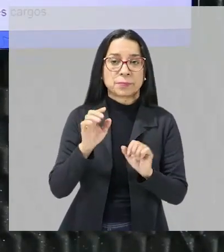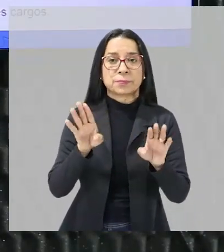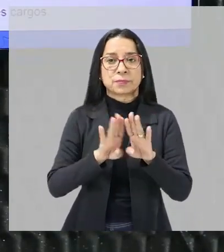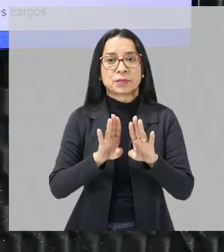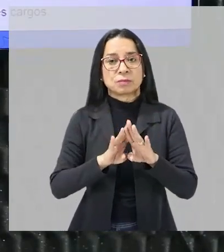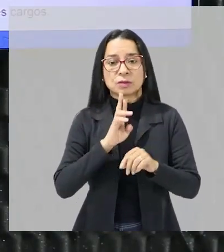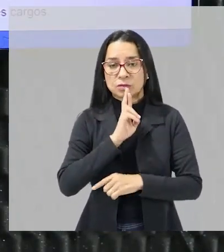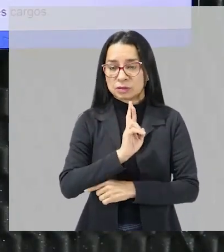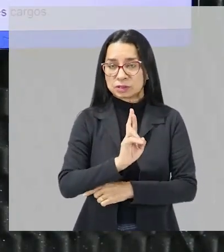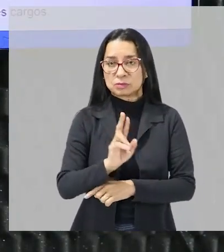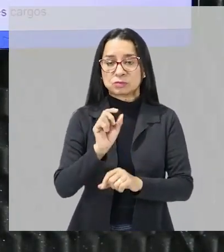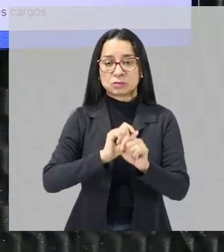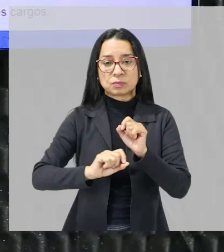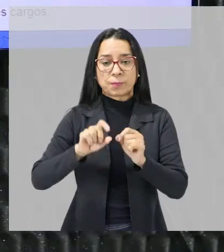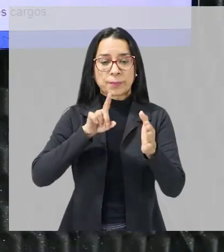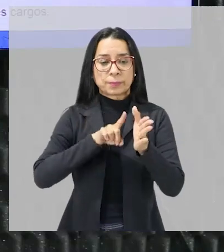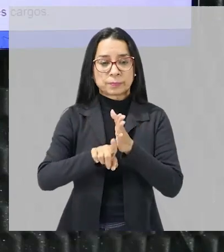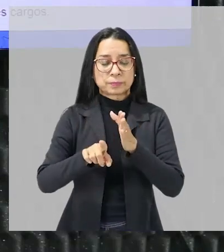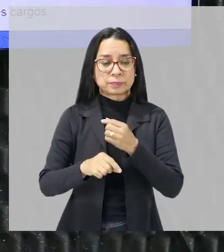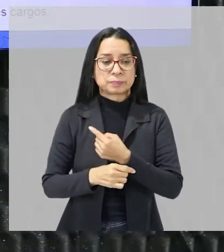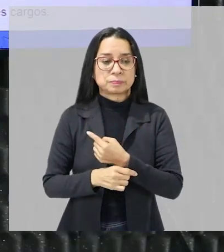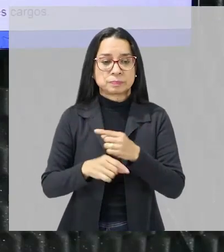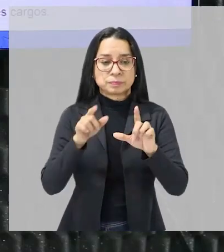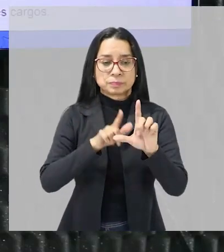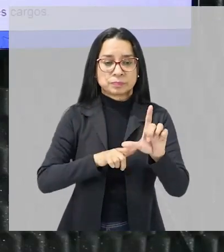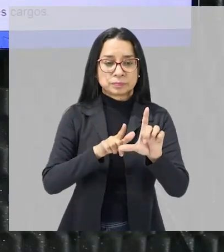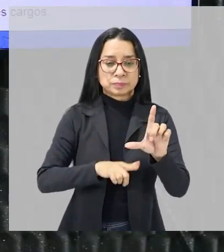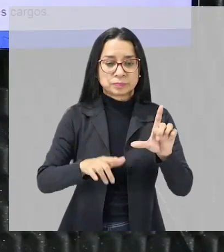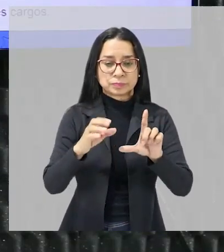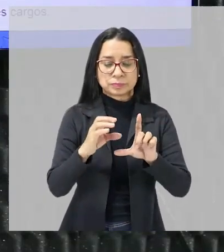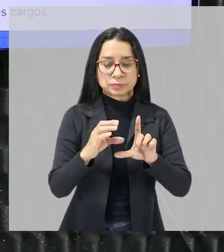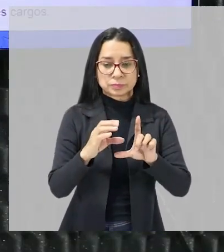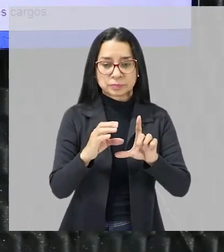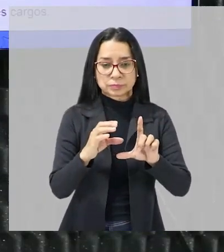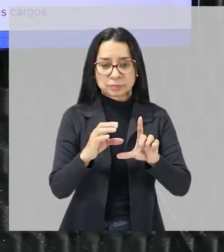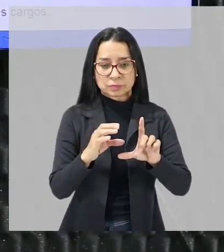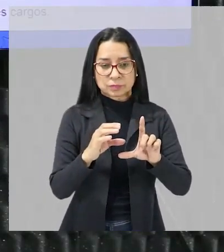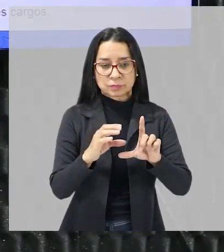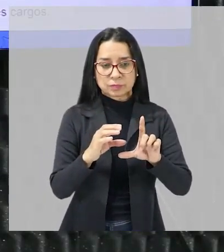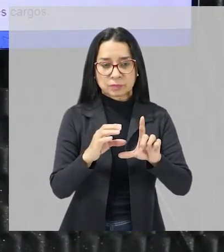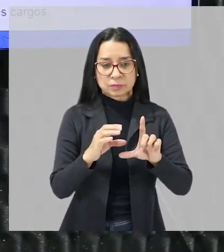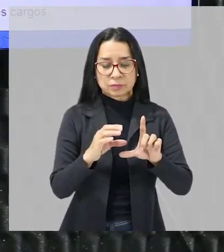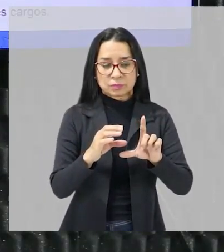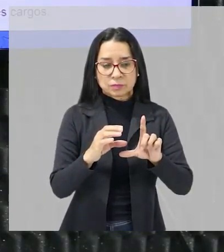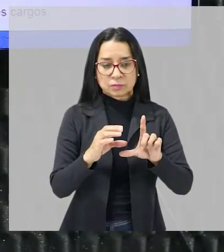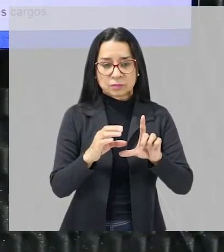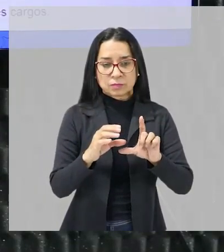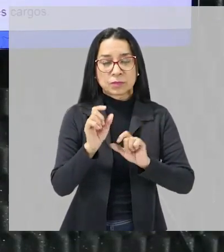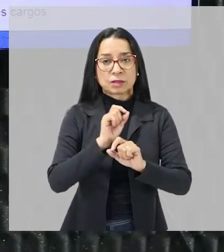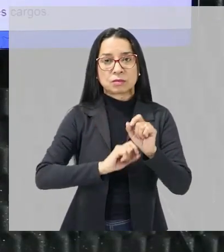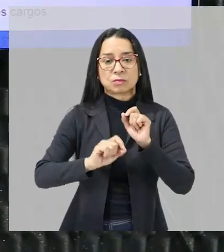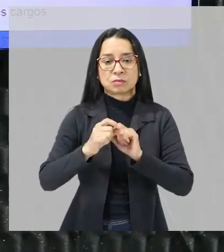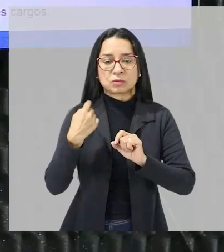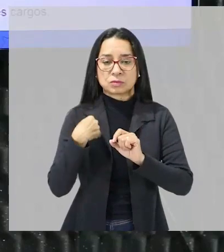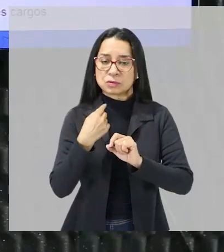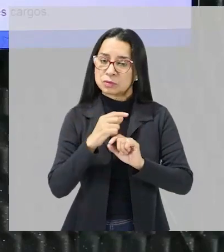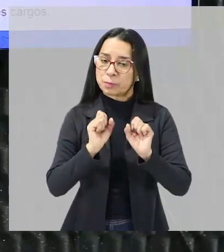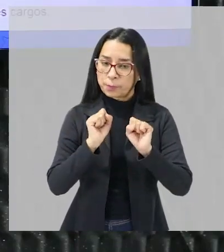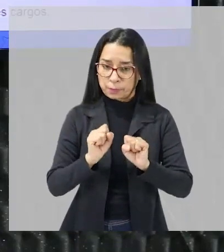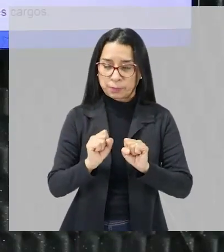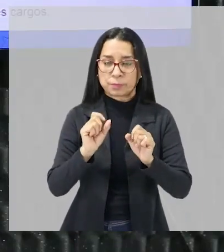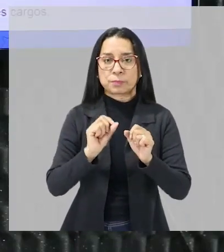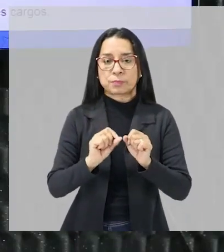está respondendo ao que foi perguntado. Controlado pelo povo nas regiões brasileiras. É o que a gente deveria